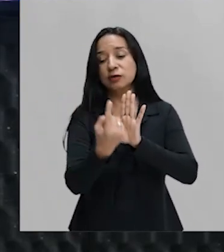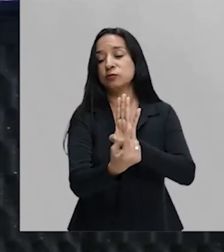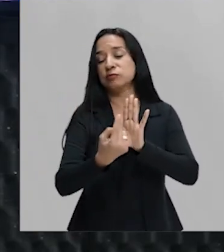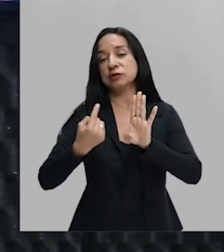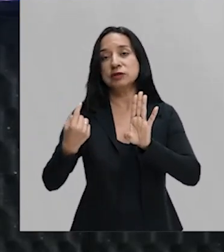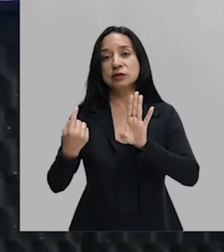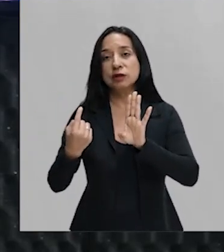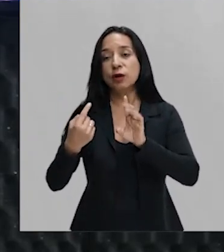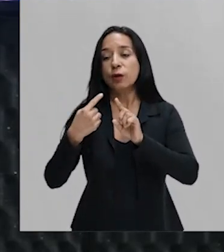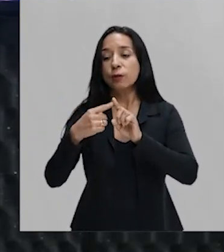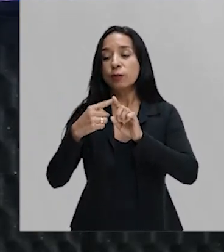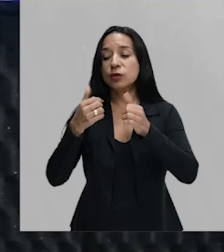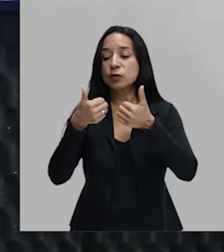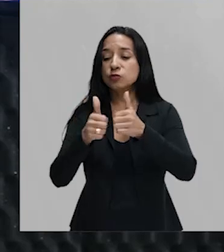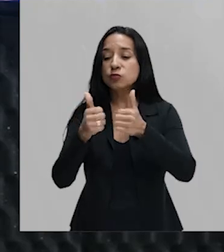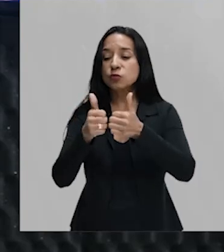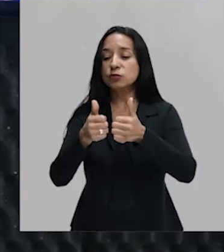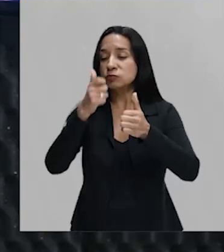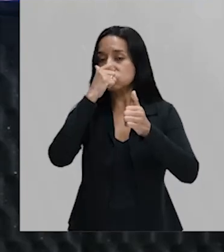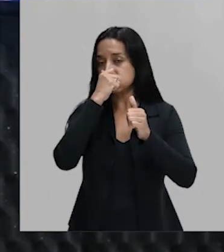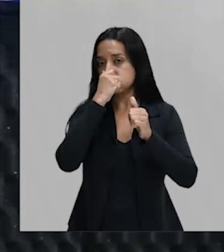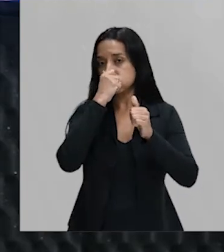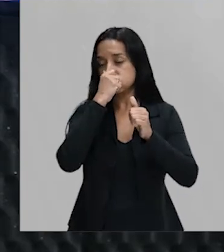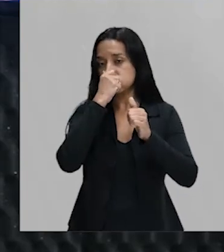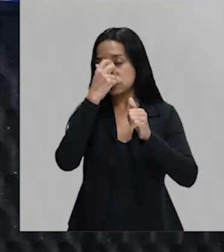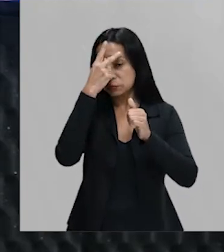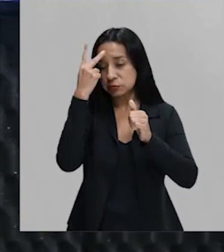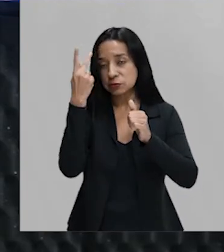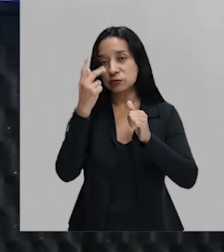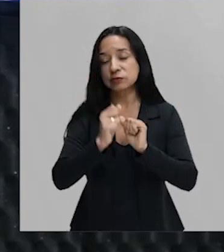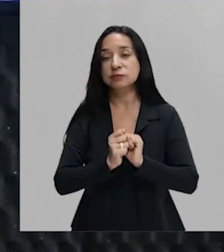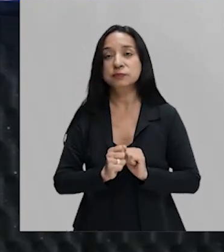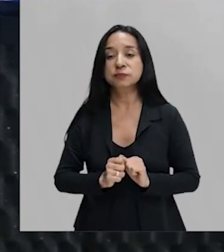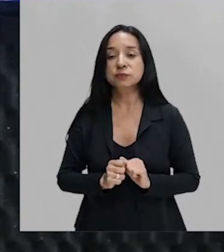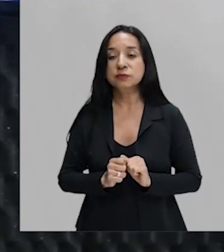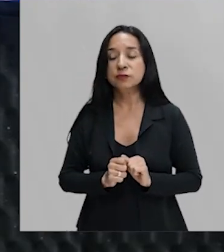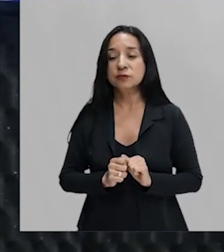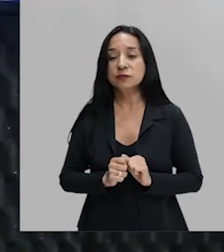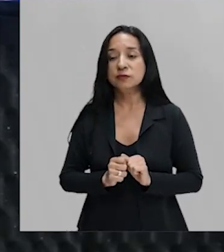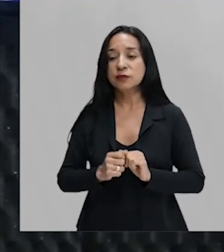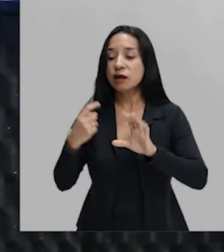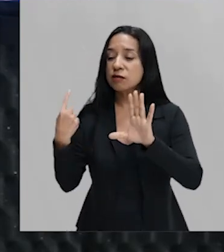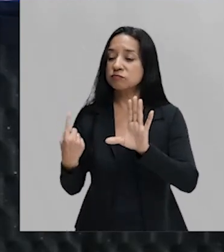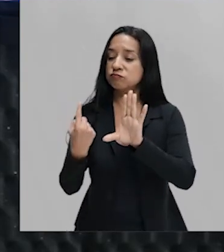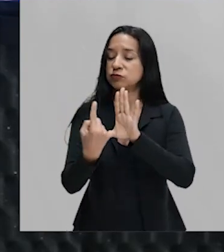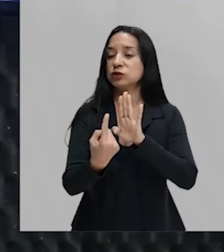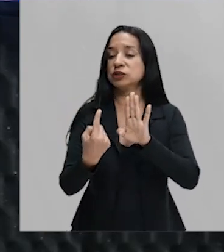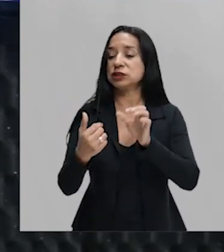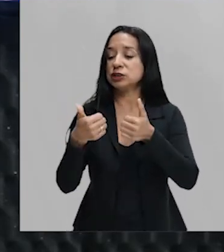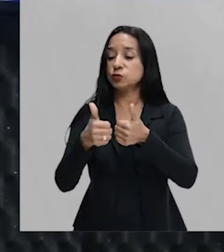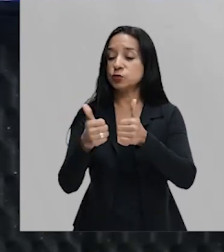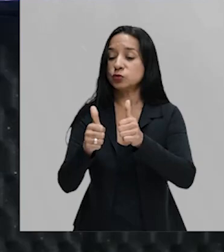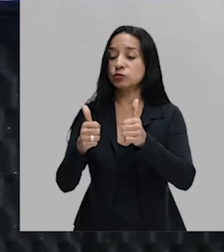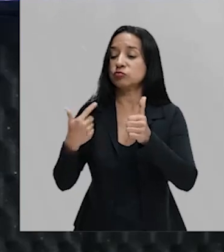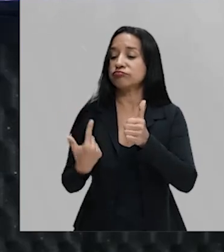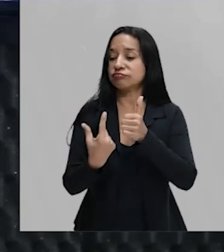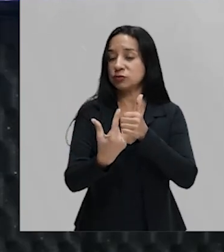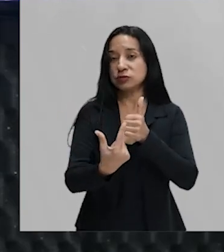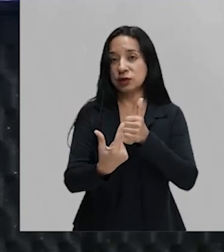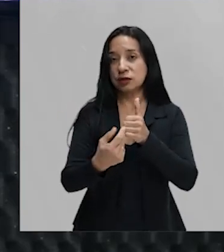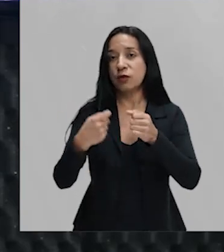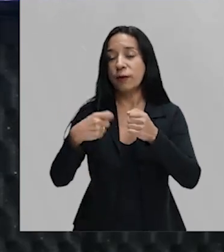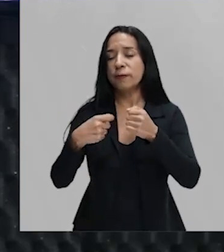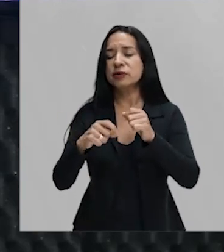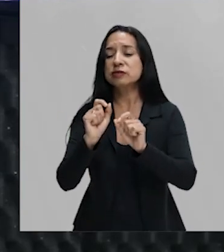pessoas, porque do ônibus já está abarrotado de pessoas. Então, para você entrar nesse ônibus que já está lotado, você tem que